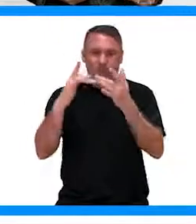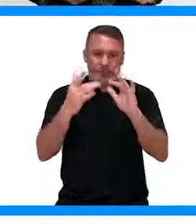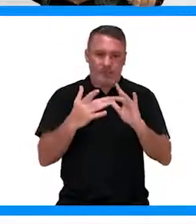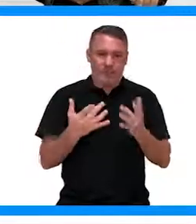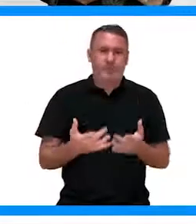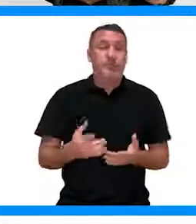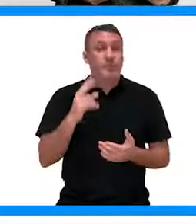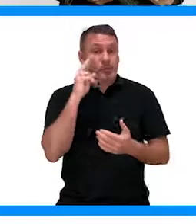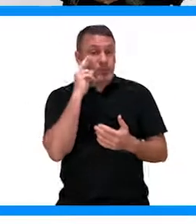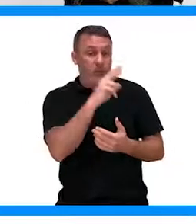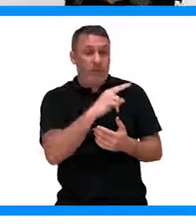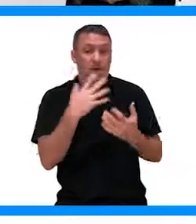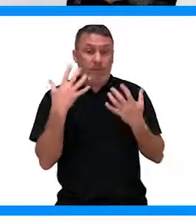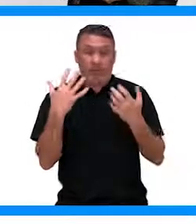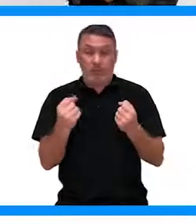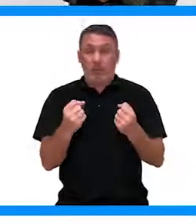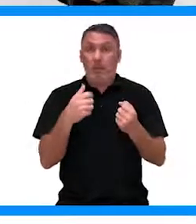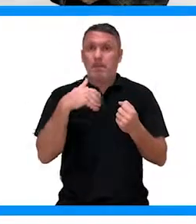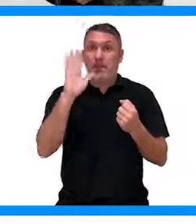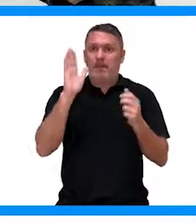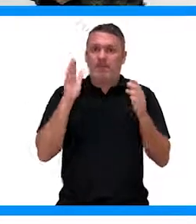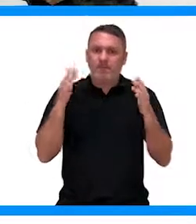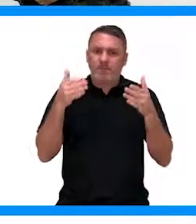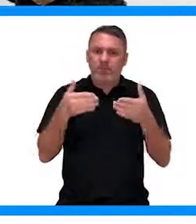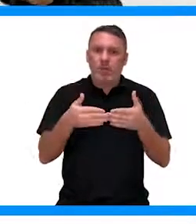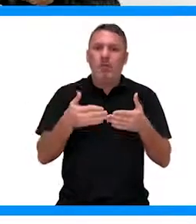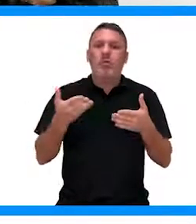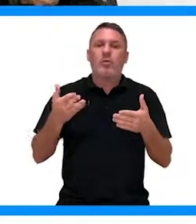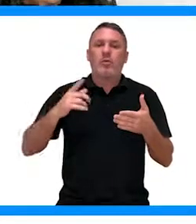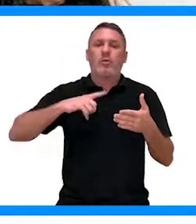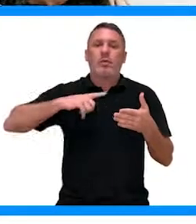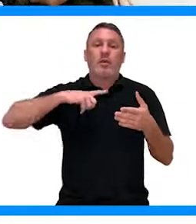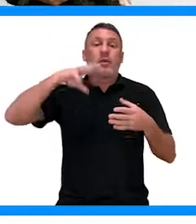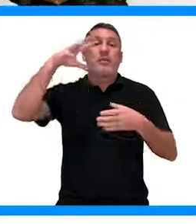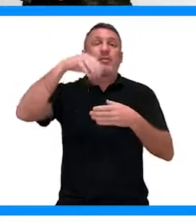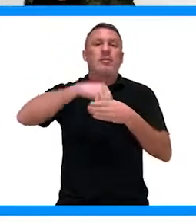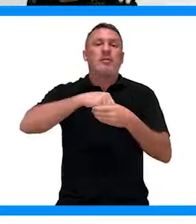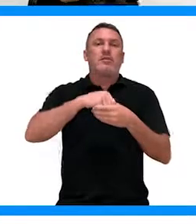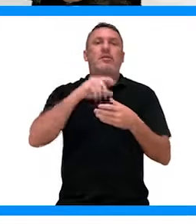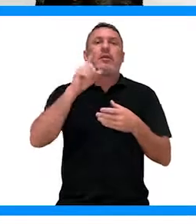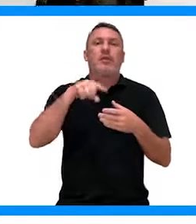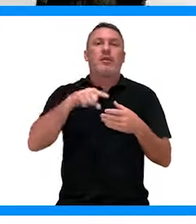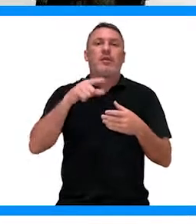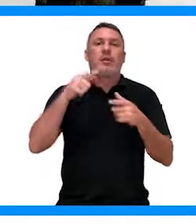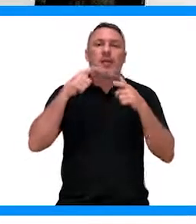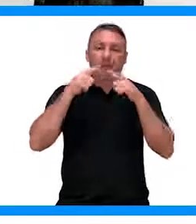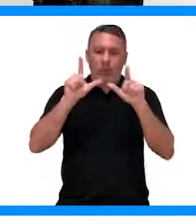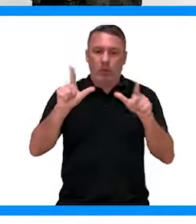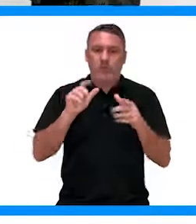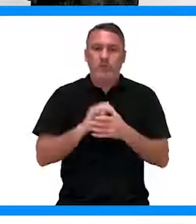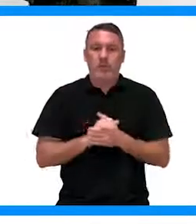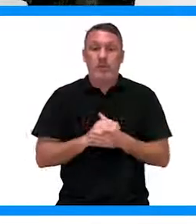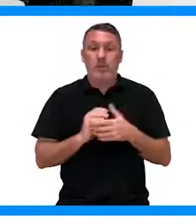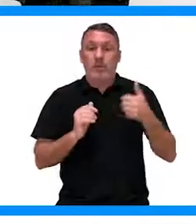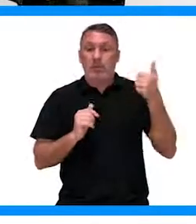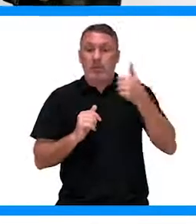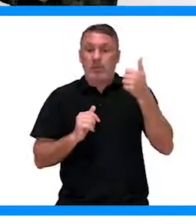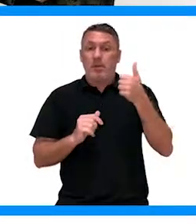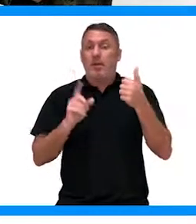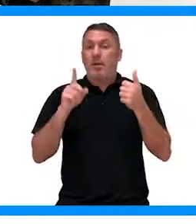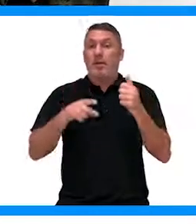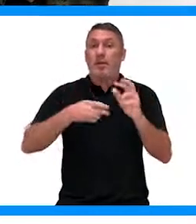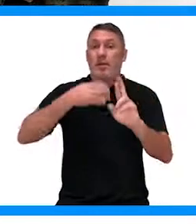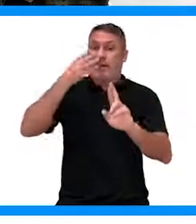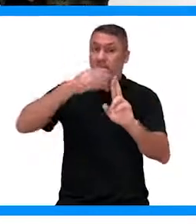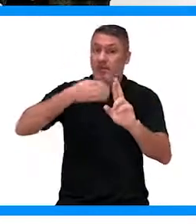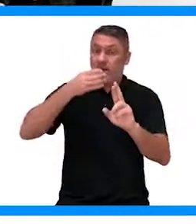outro. Então, vamos lá. Aí agora a gente vai entrar mais especificadamente nas funções da linguagem. A primeira é a